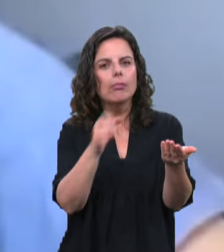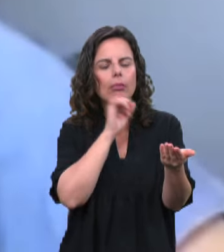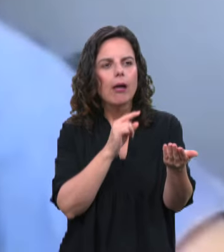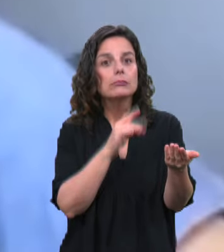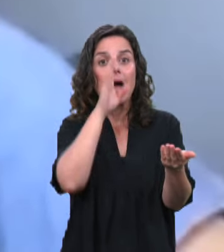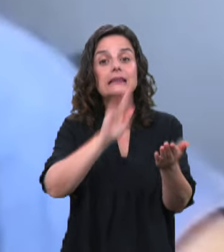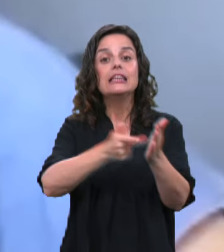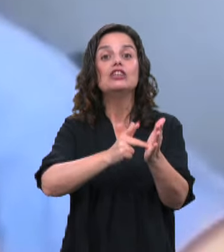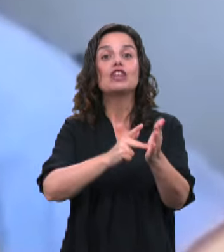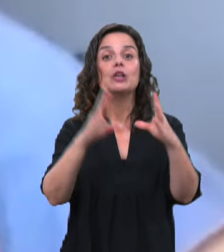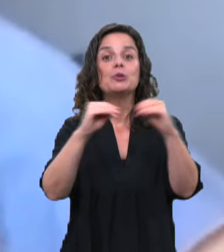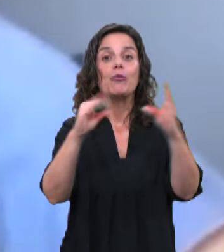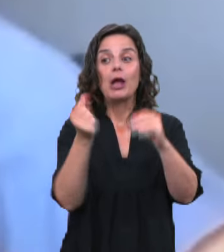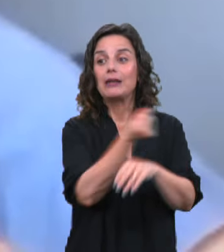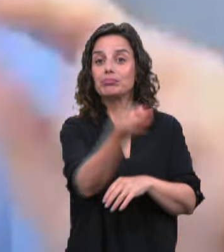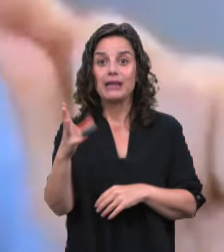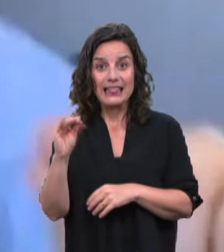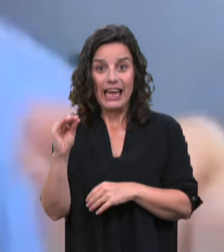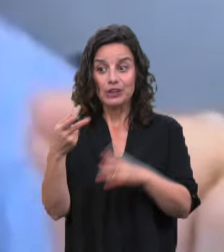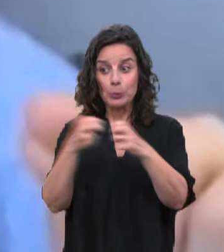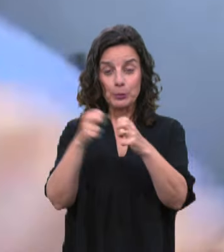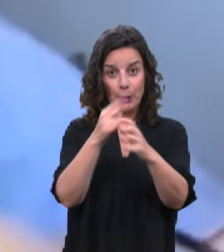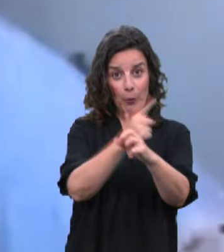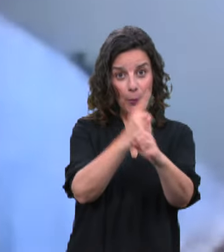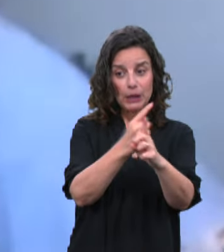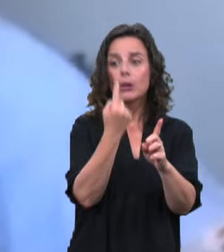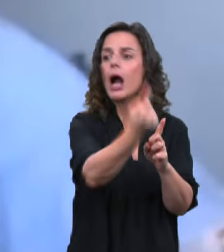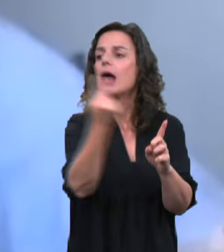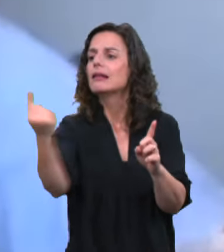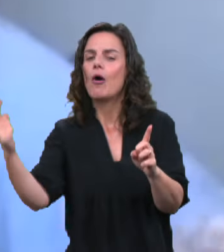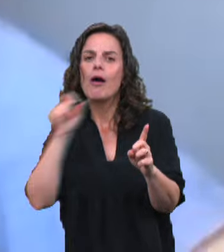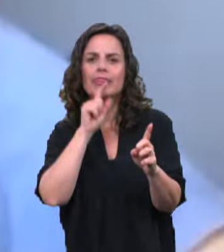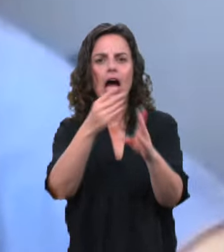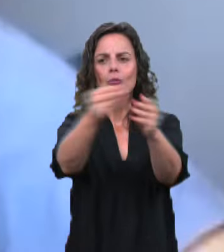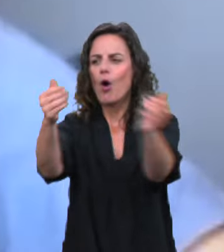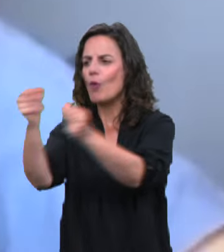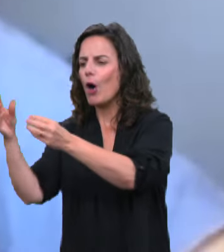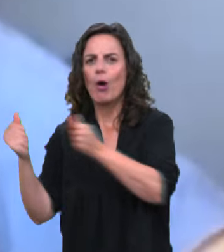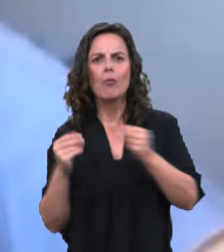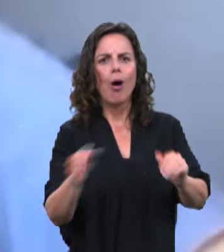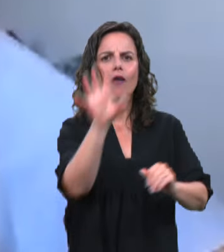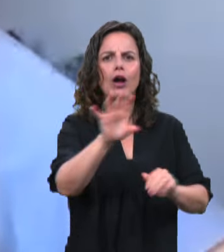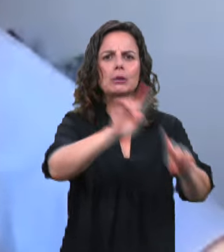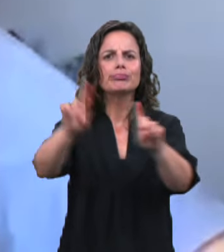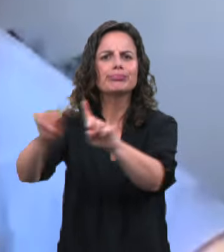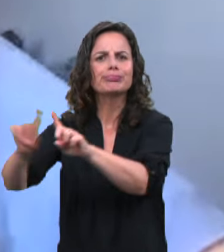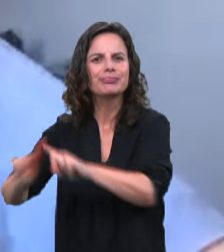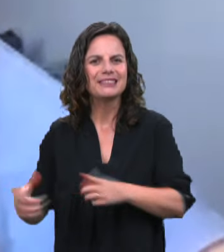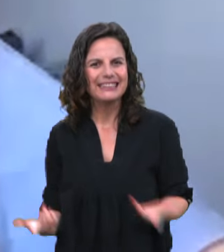tivéssemos 10 engenheiros de software a resolver um problema, cada um ia resolver o problema de forma diferente. Por